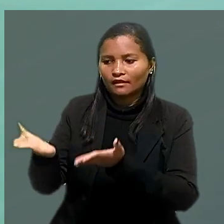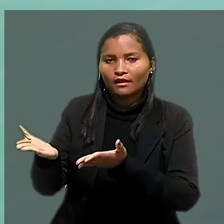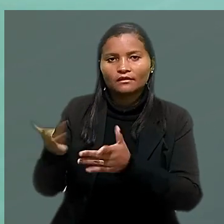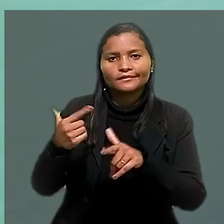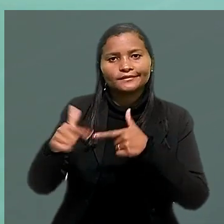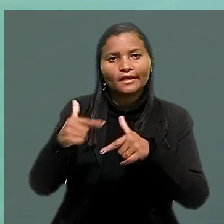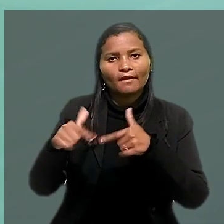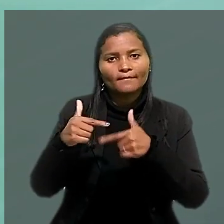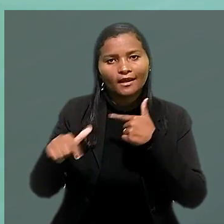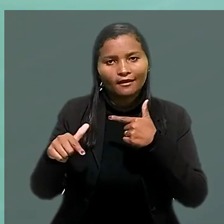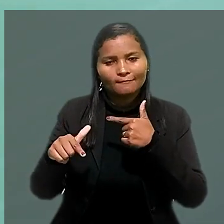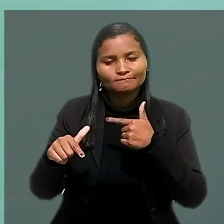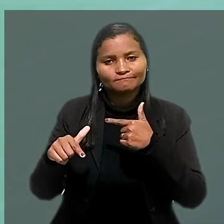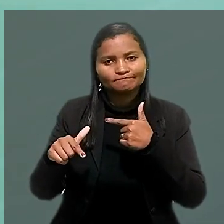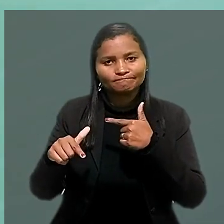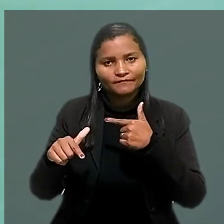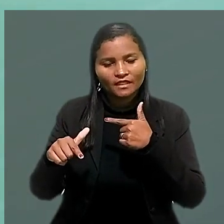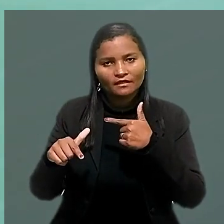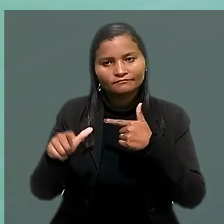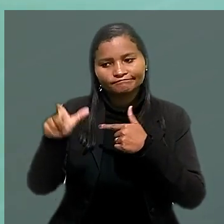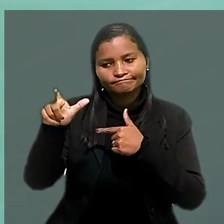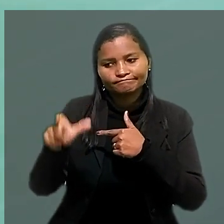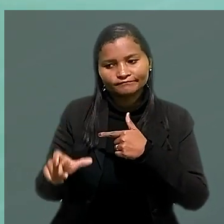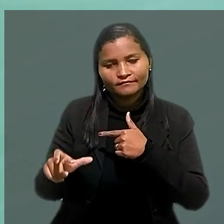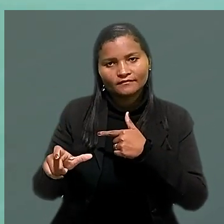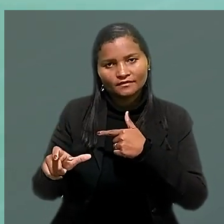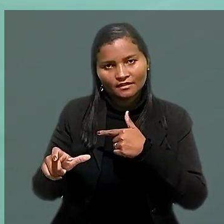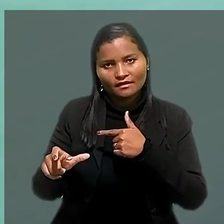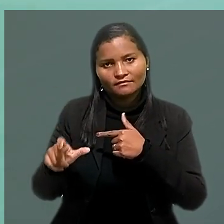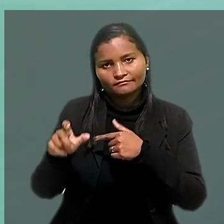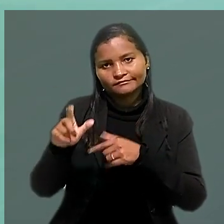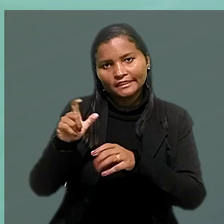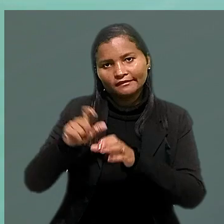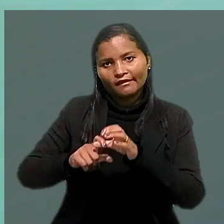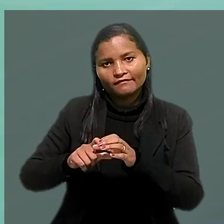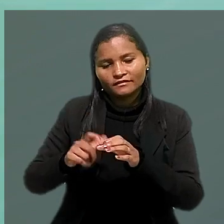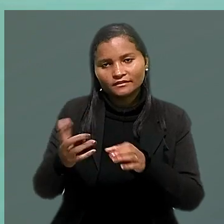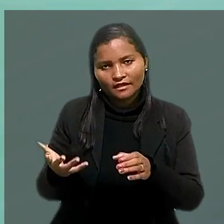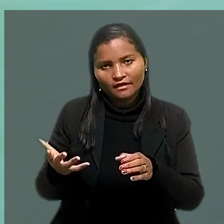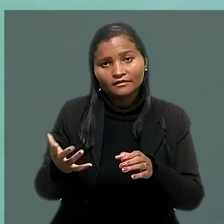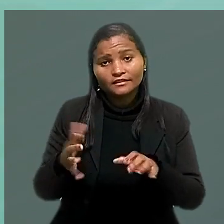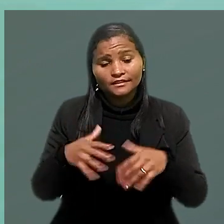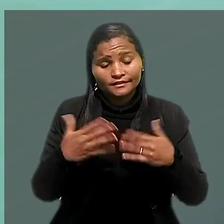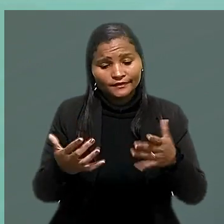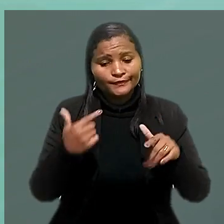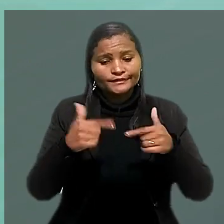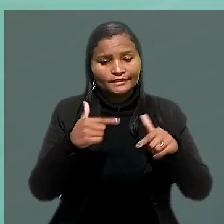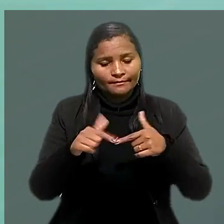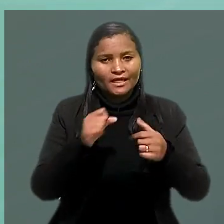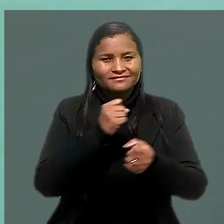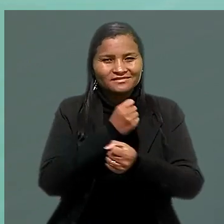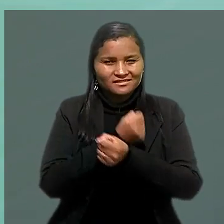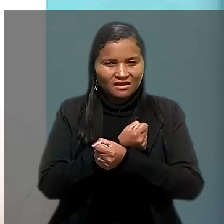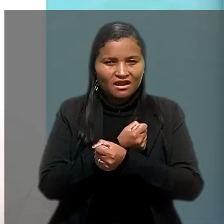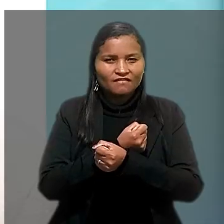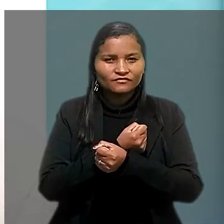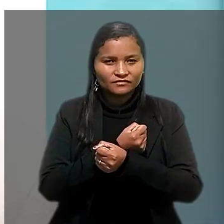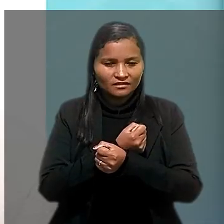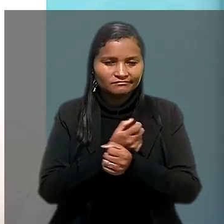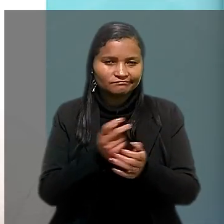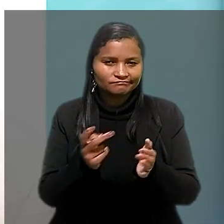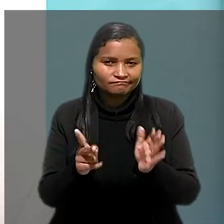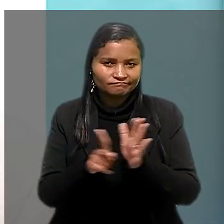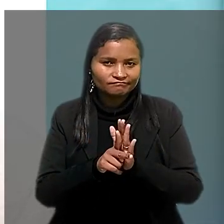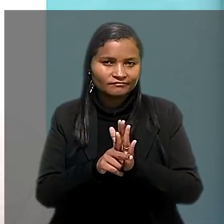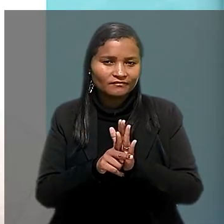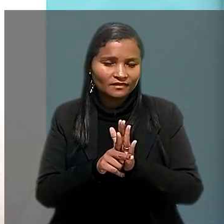suas crianças para o trabalho, para aquele que é o credor dessas dívidas. Então, o trabalho escravo, trabalho